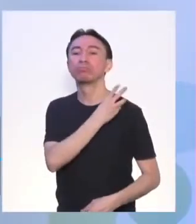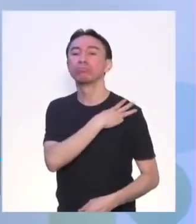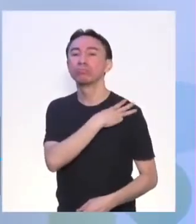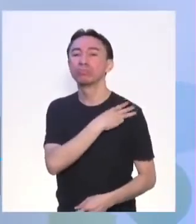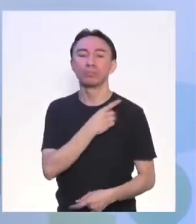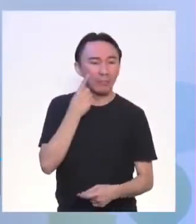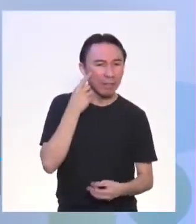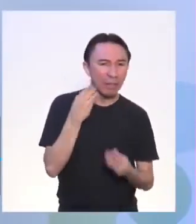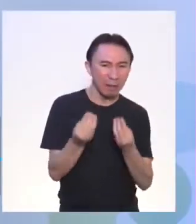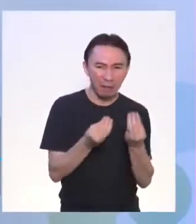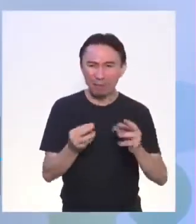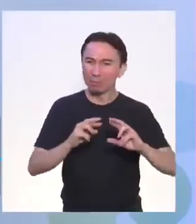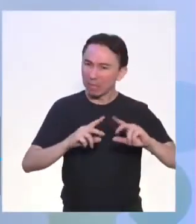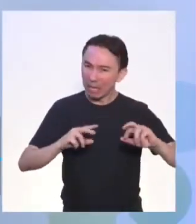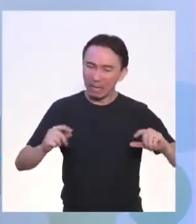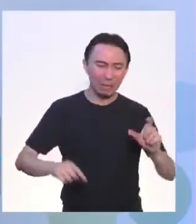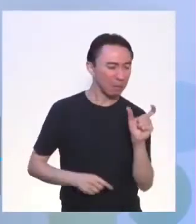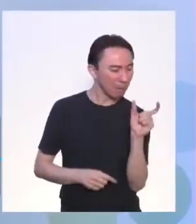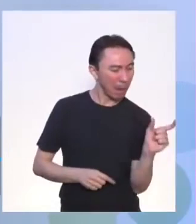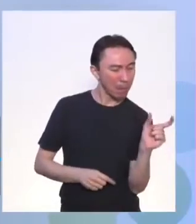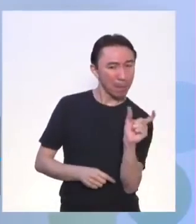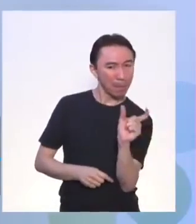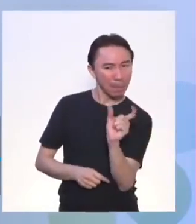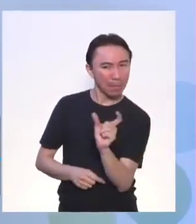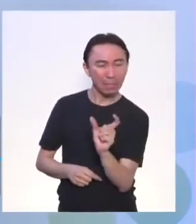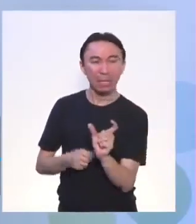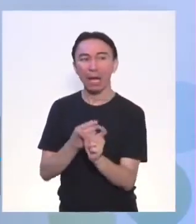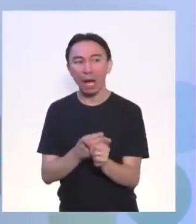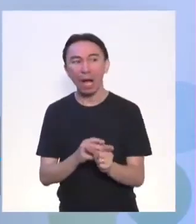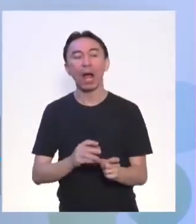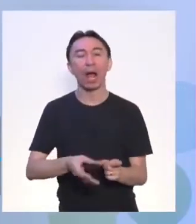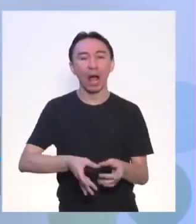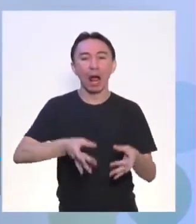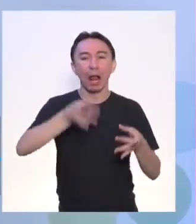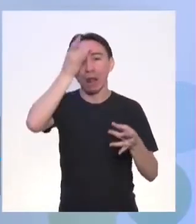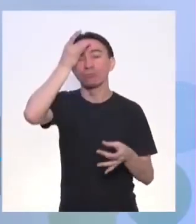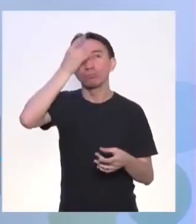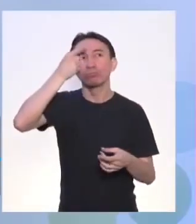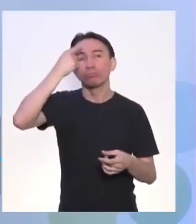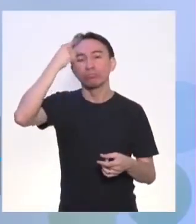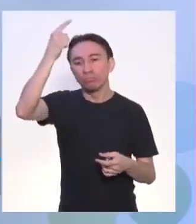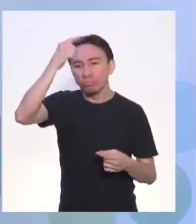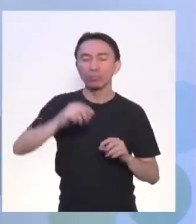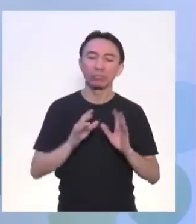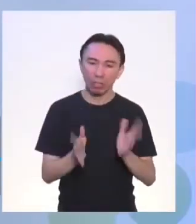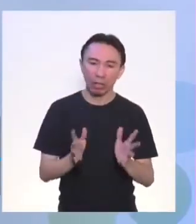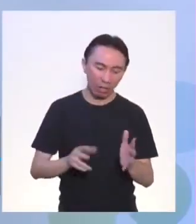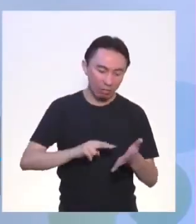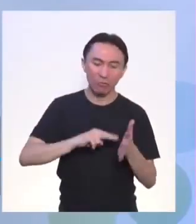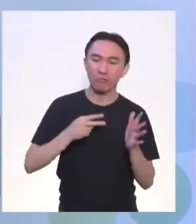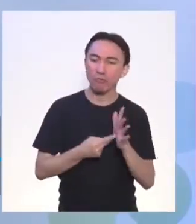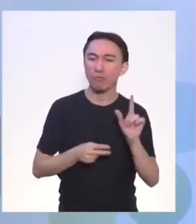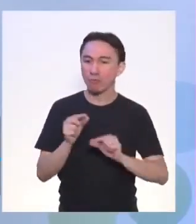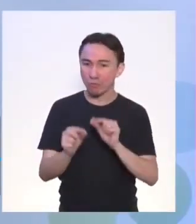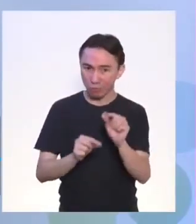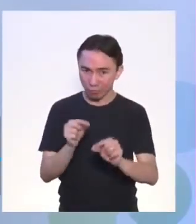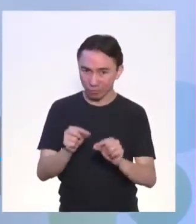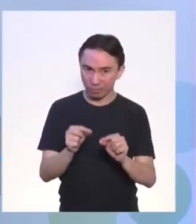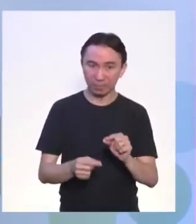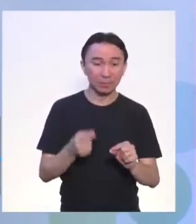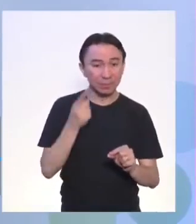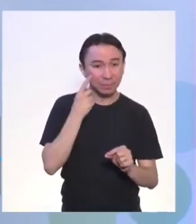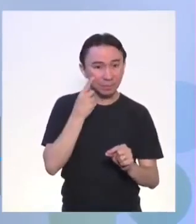esses sinônimos aí, né, as palavras, então vocês já vão ter mais facilidade de recordar o significado. Mas foquem aí em